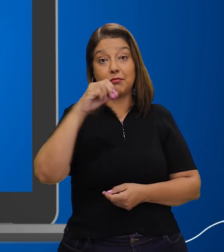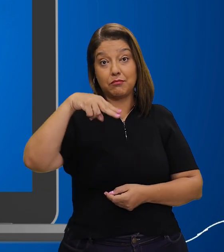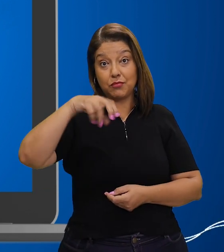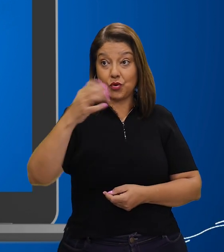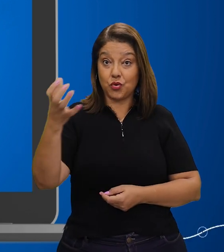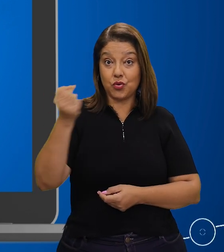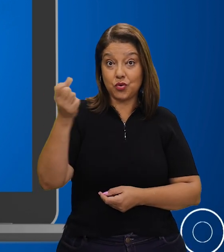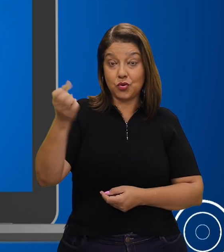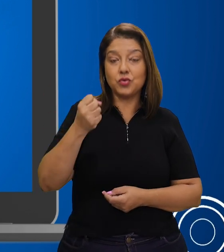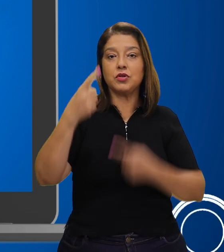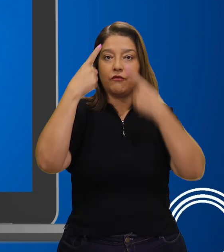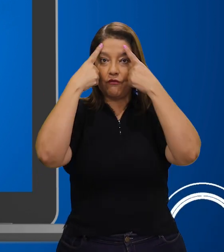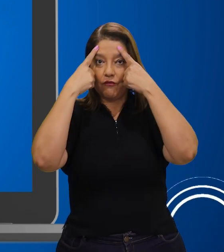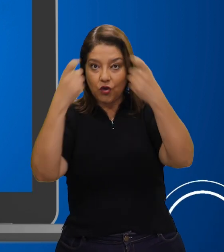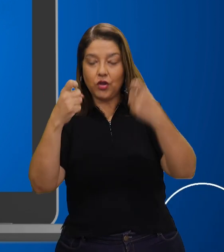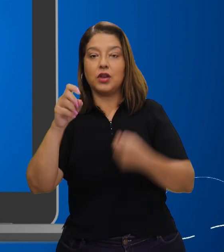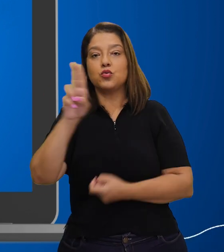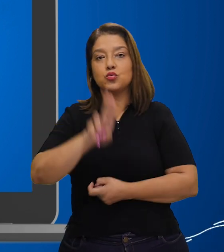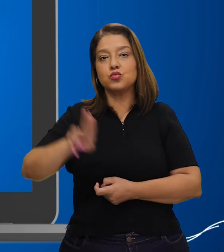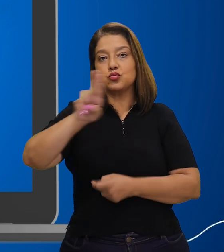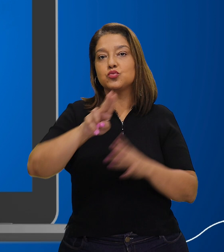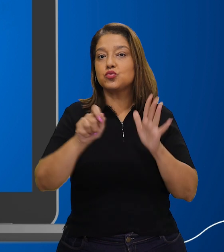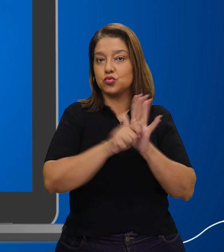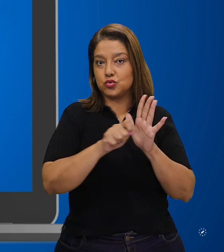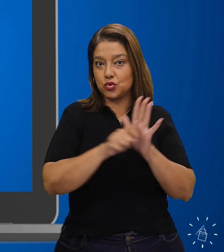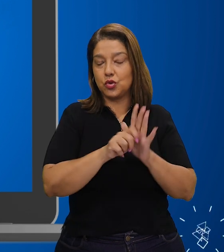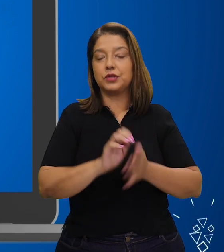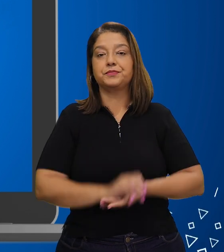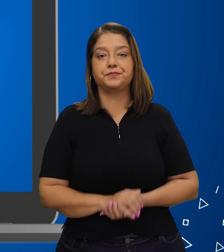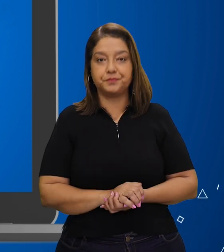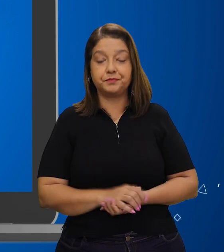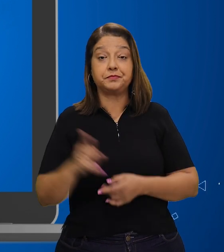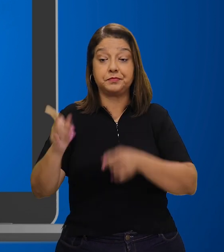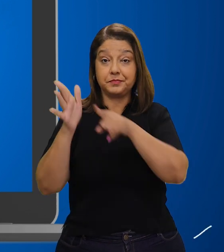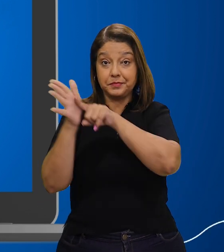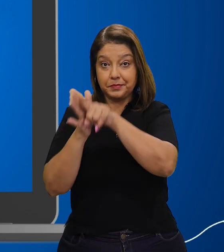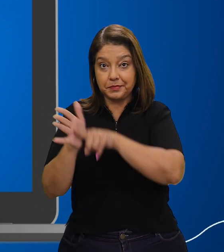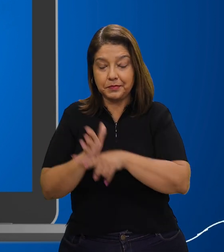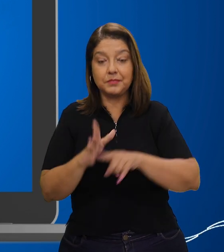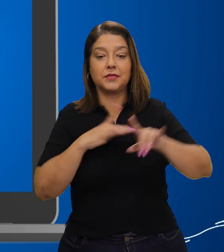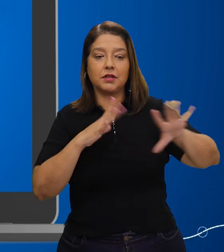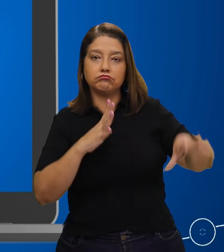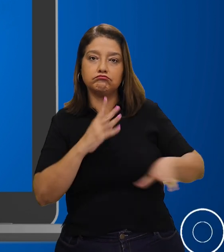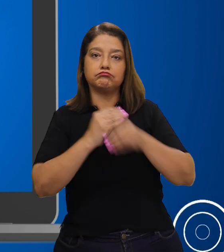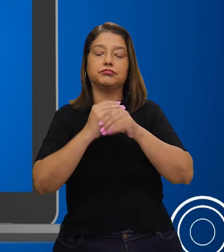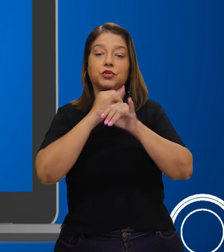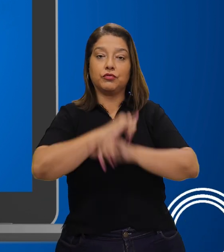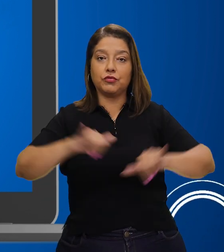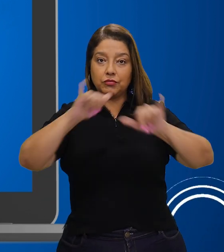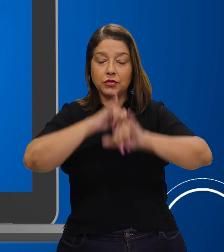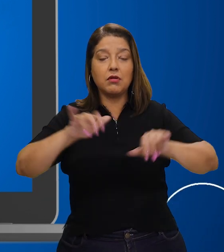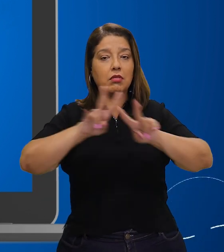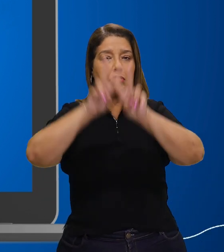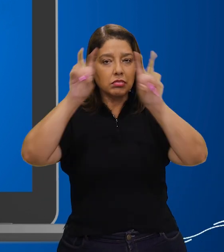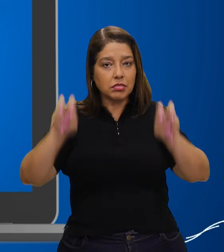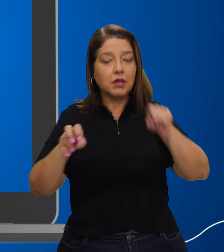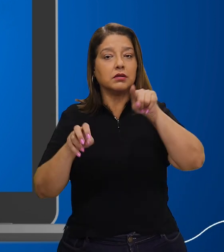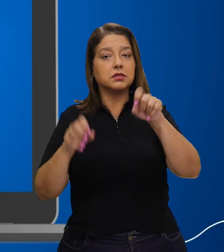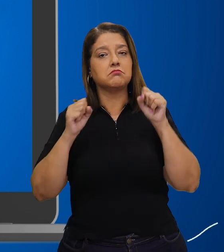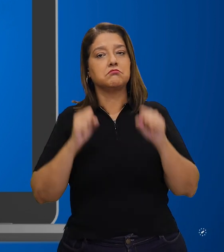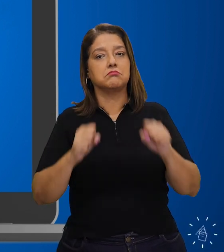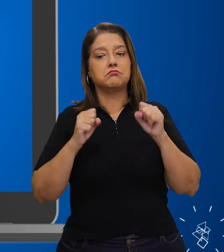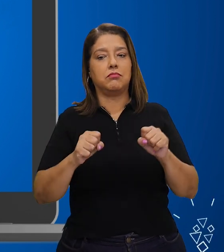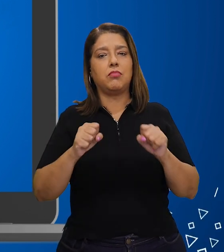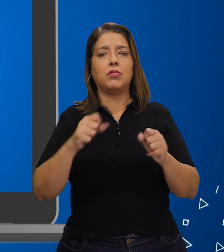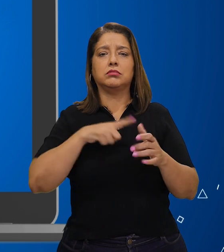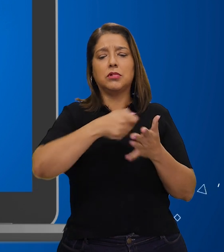de drogas. Pesquise informações complementares sobre o tema para que a sua notícia seja um